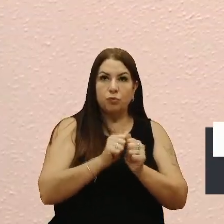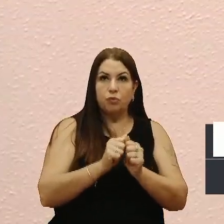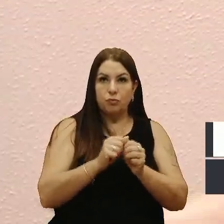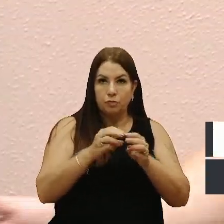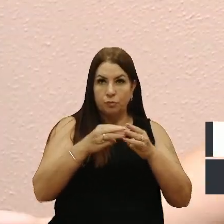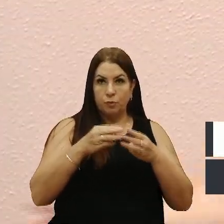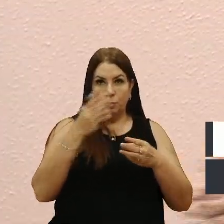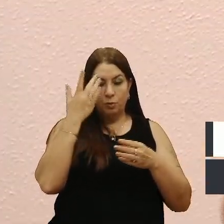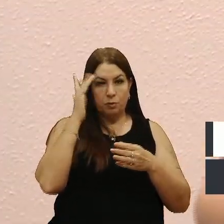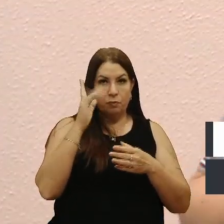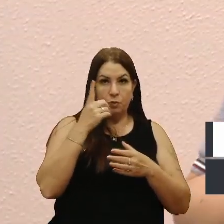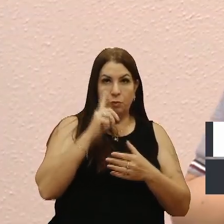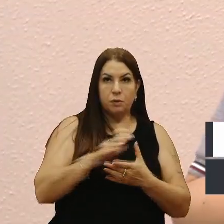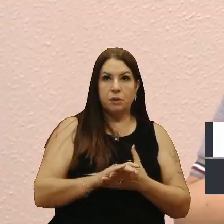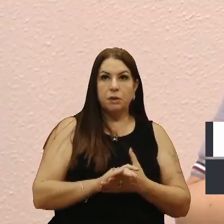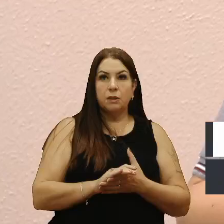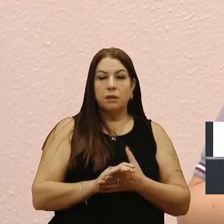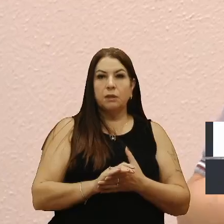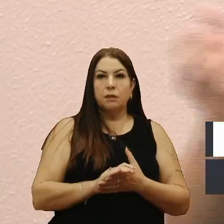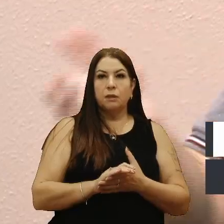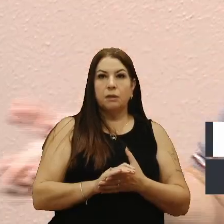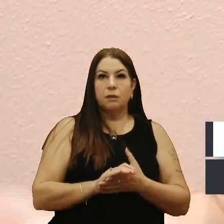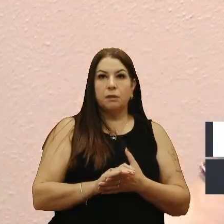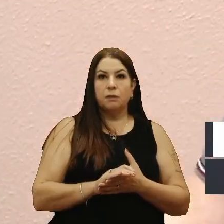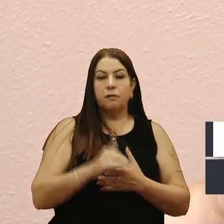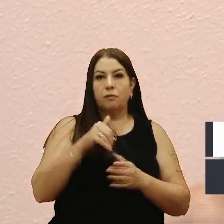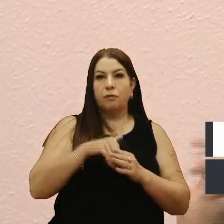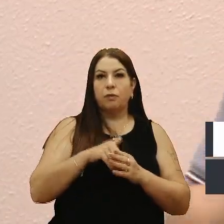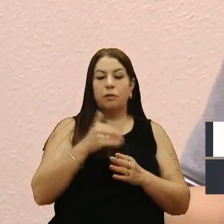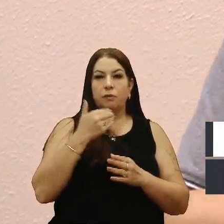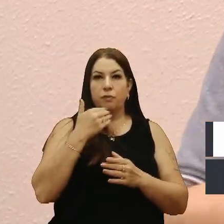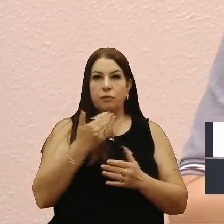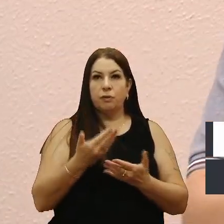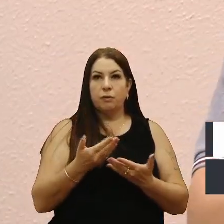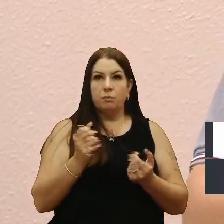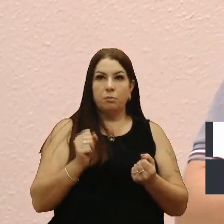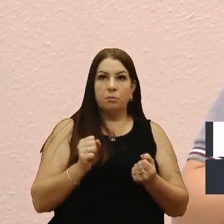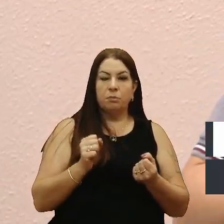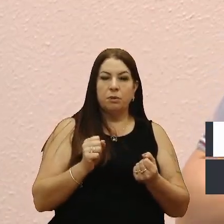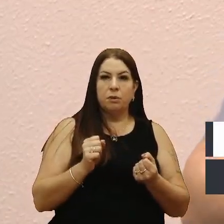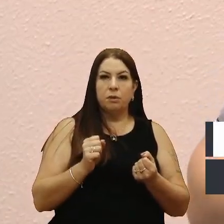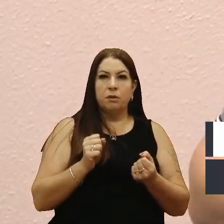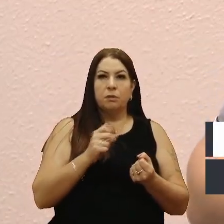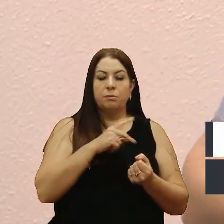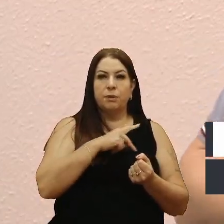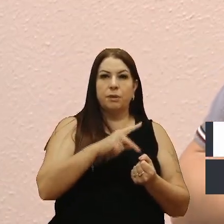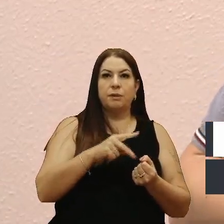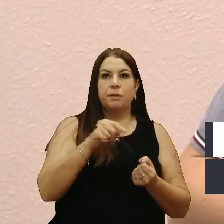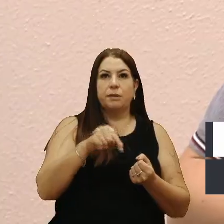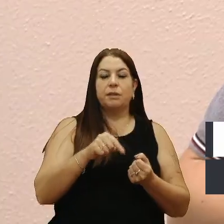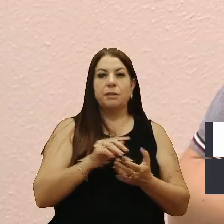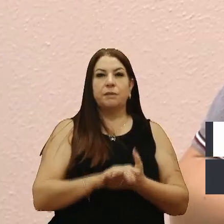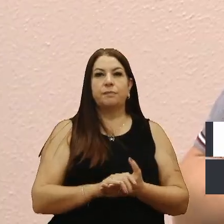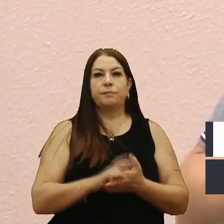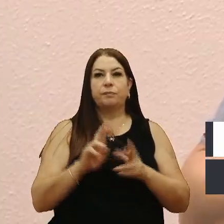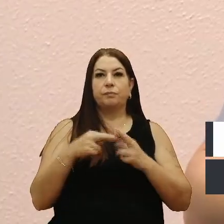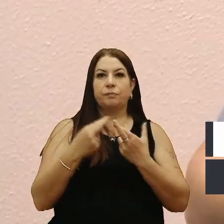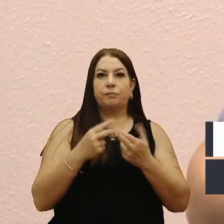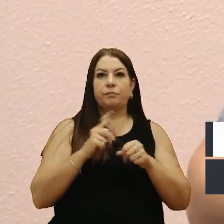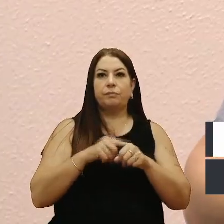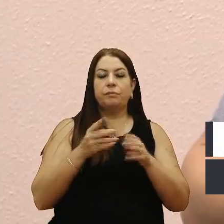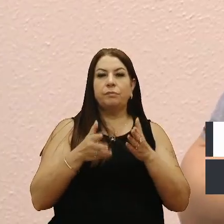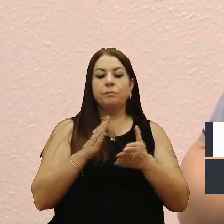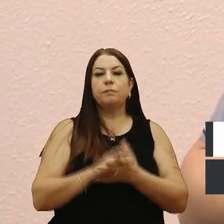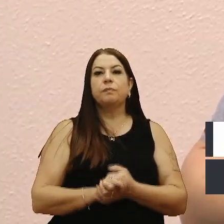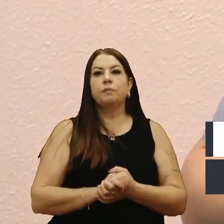moção. Não sei se vou conseguir votar favoravelmente, porque posso ser que estaria presidindo a sessão no momento, mas